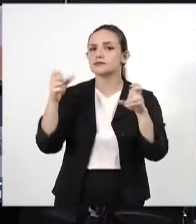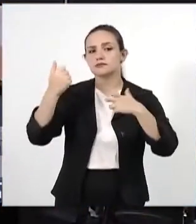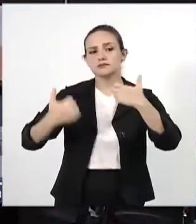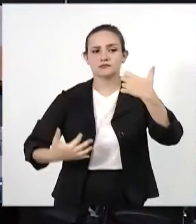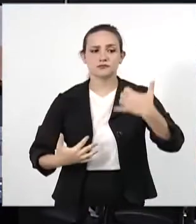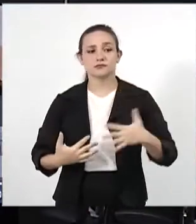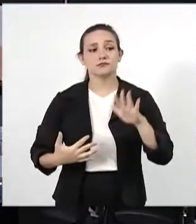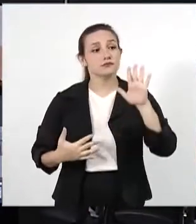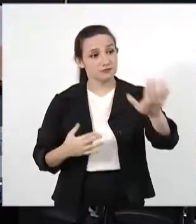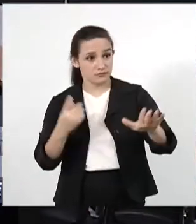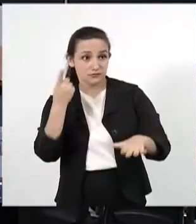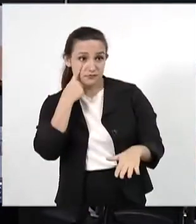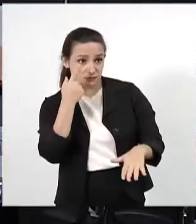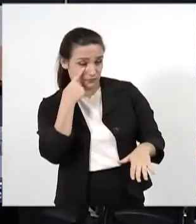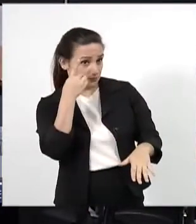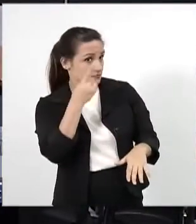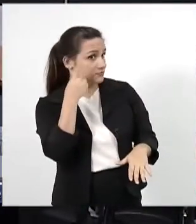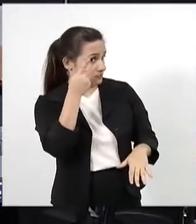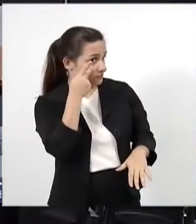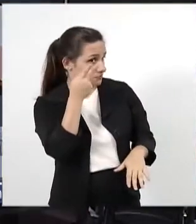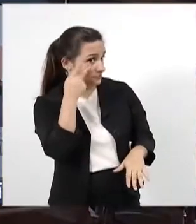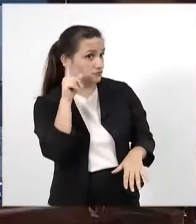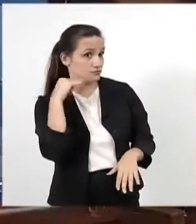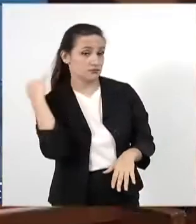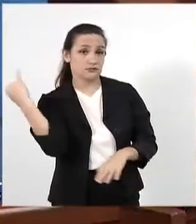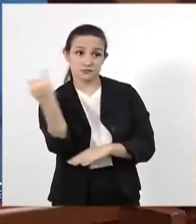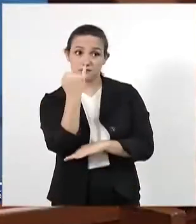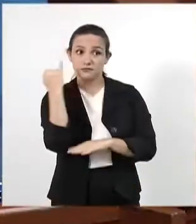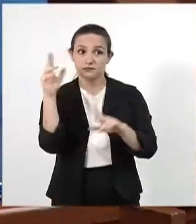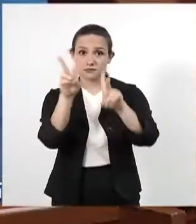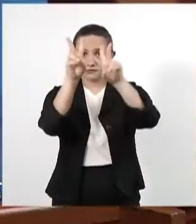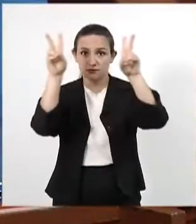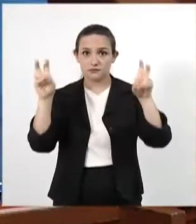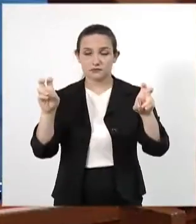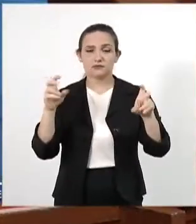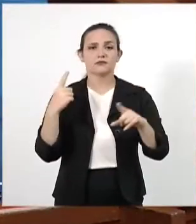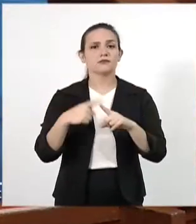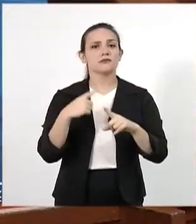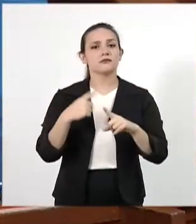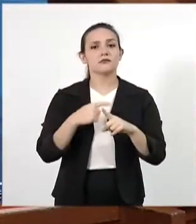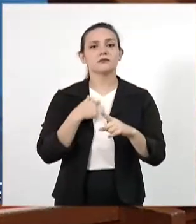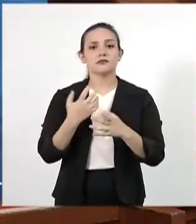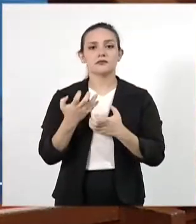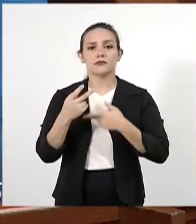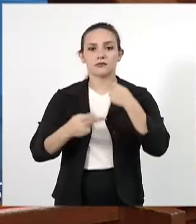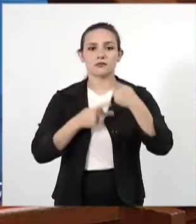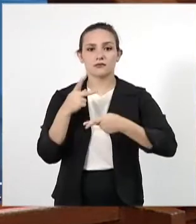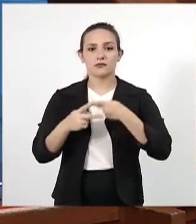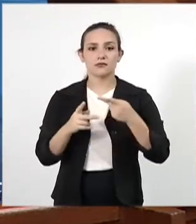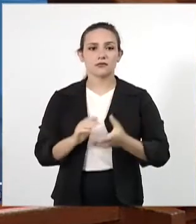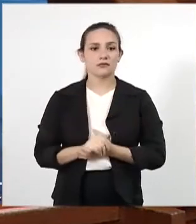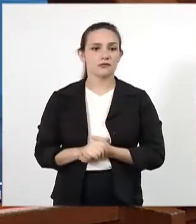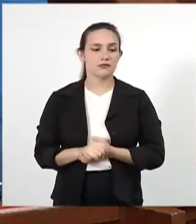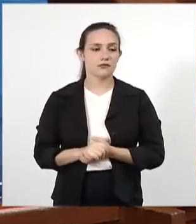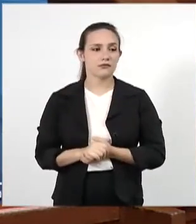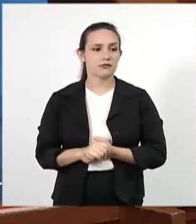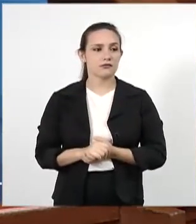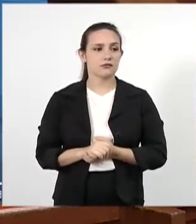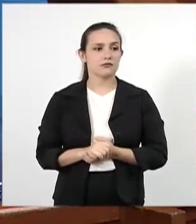deputado Pedro Kemp, extremamente importante, porque eu venho falar aqui hoje das